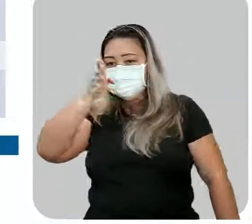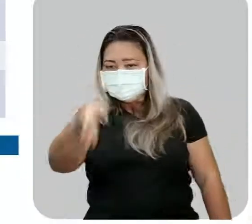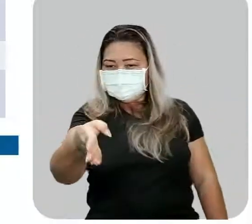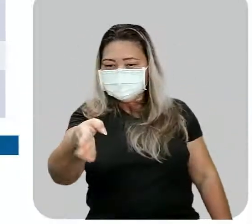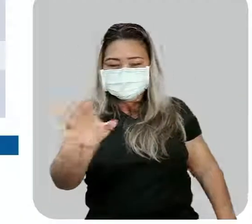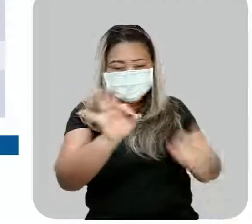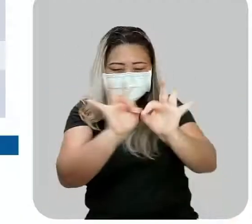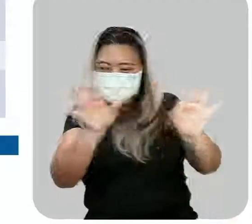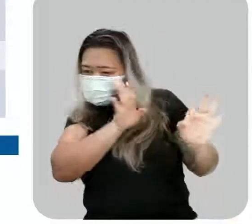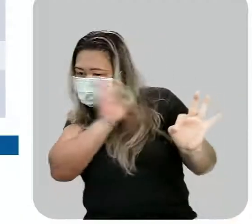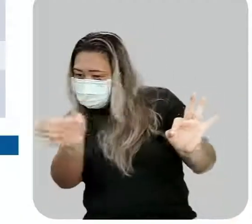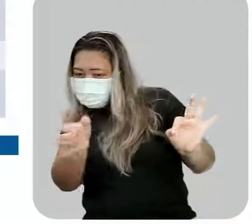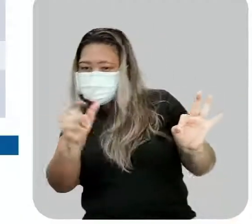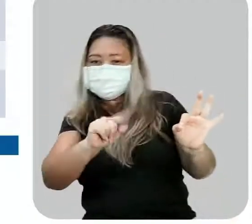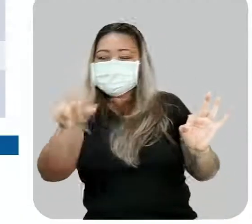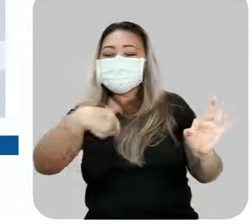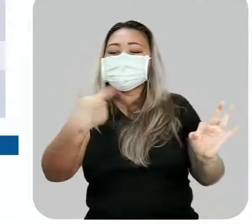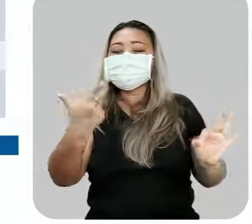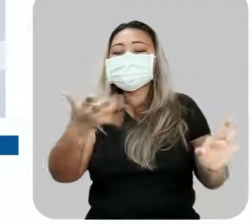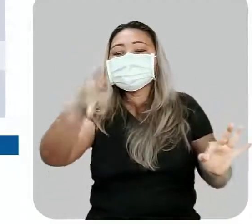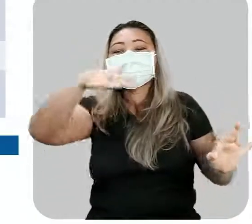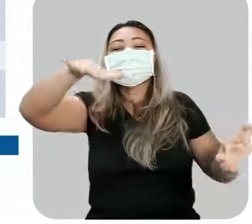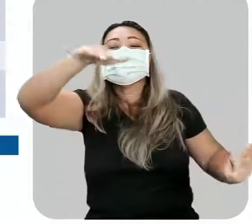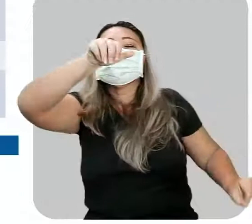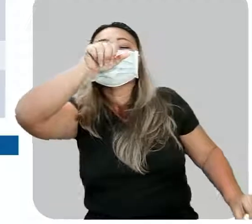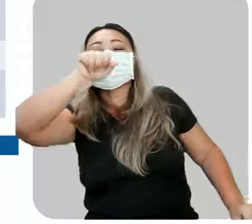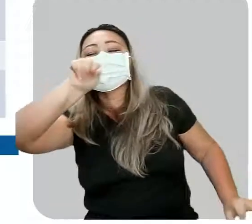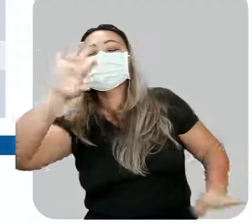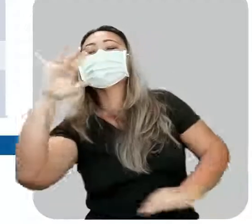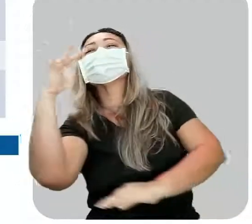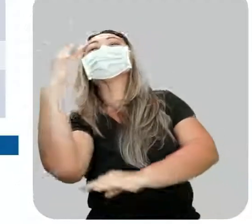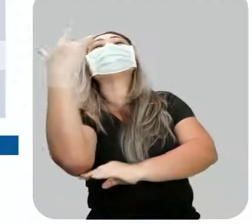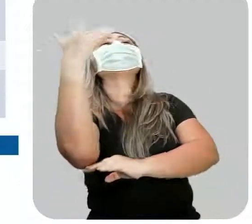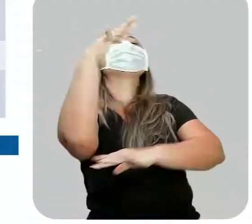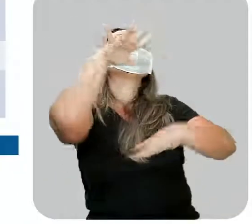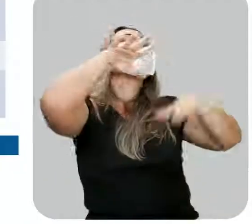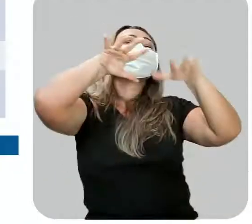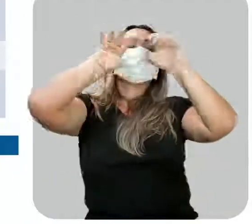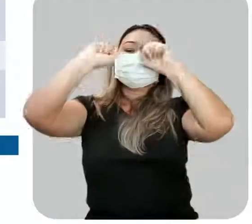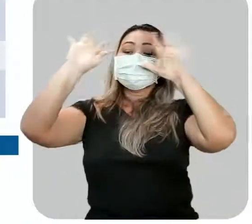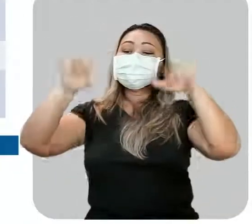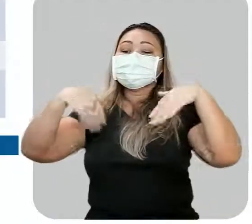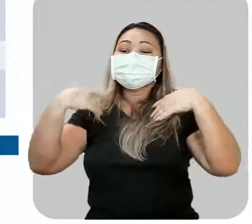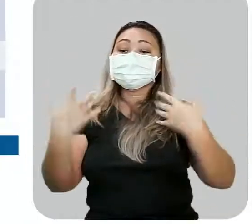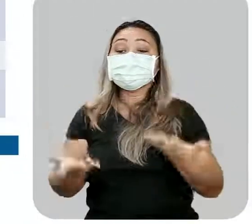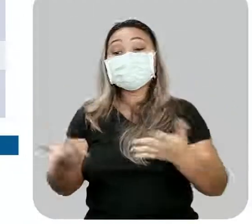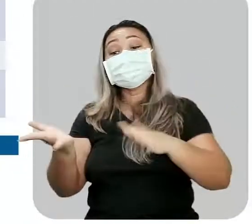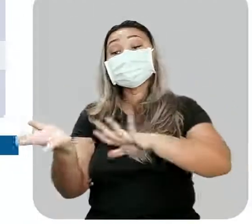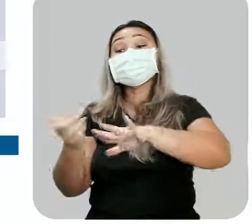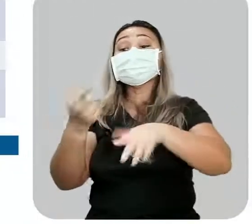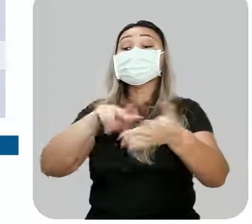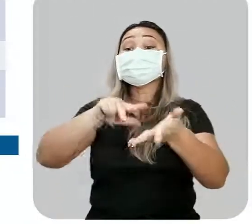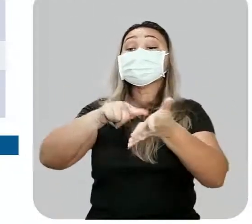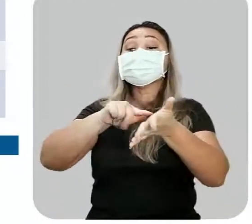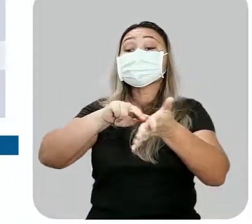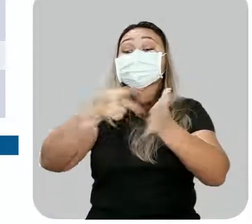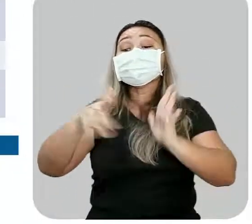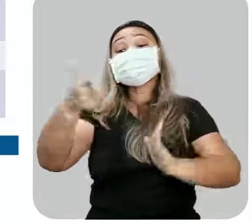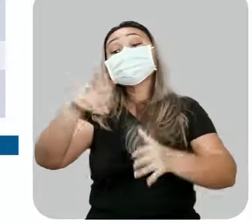direto. Aspirei o apuro da mata. Aspirar no sentido